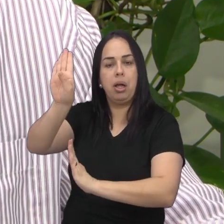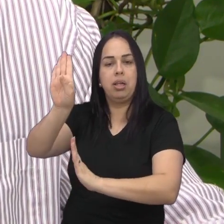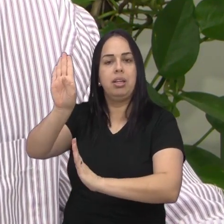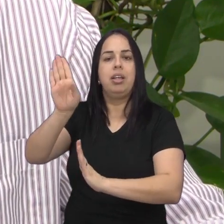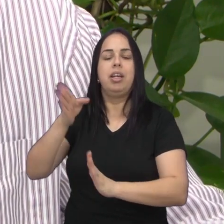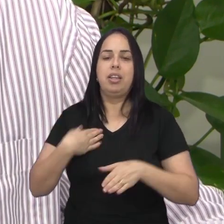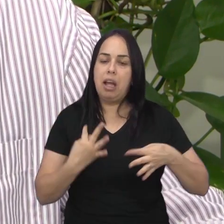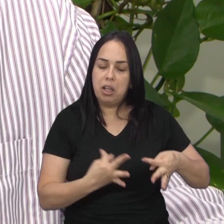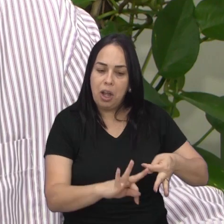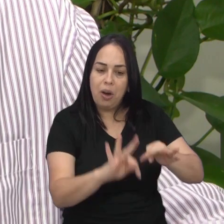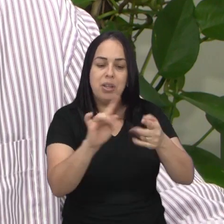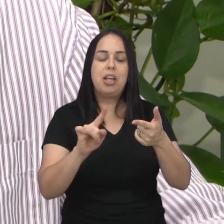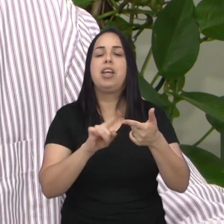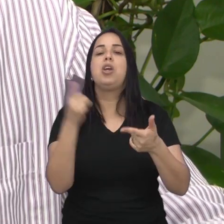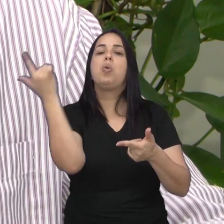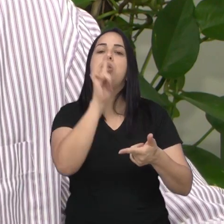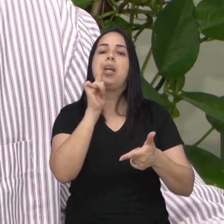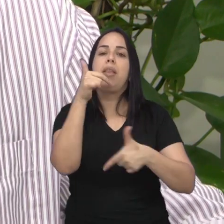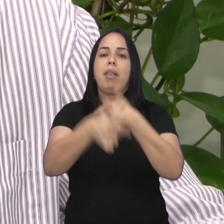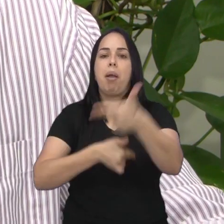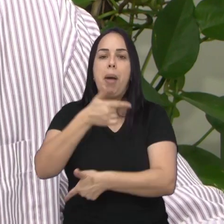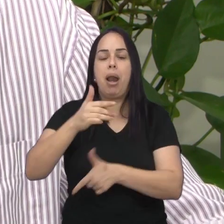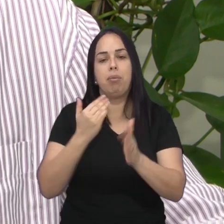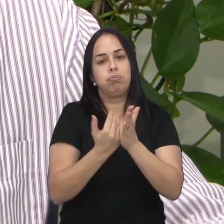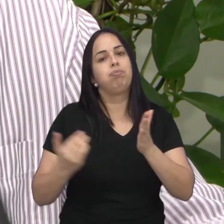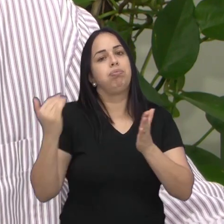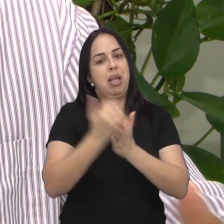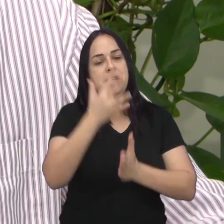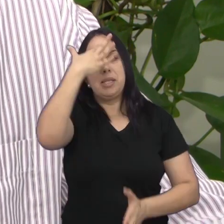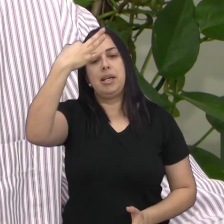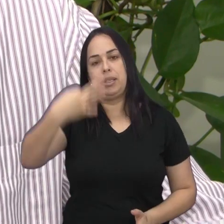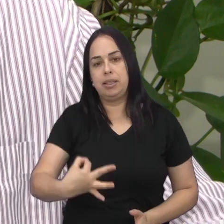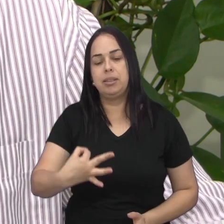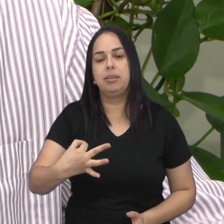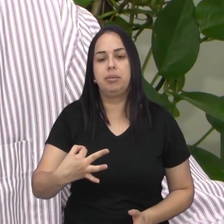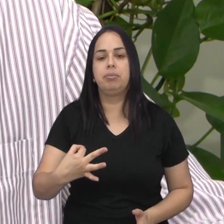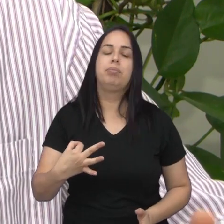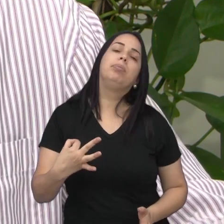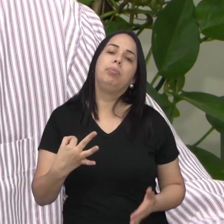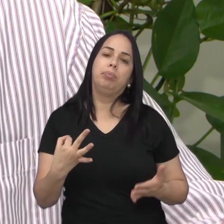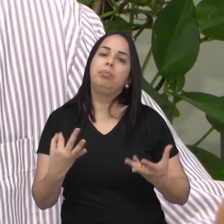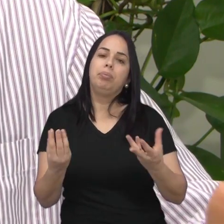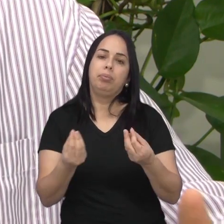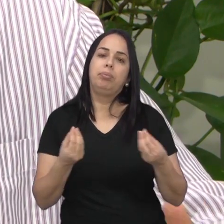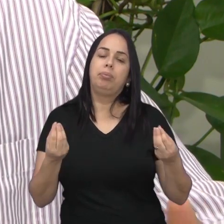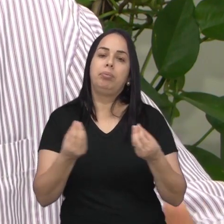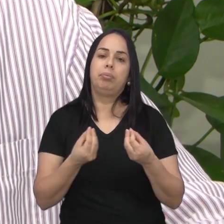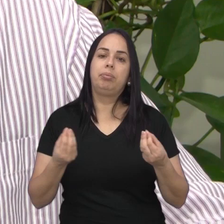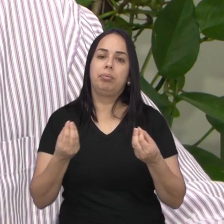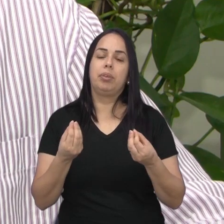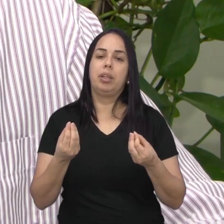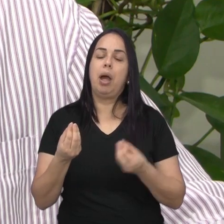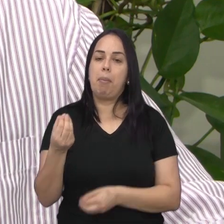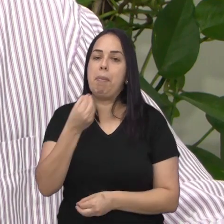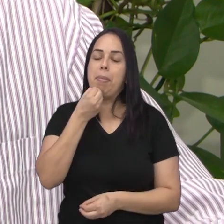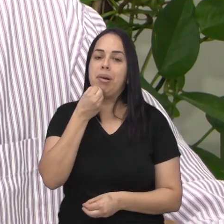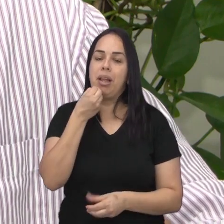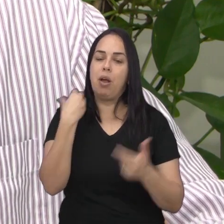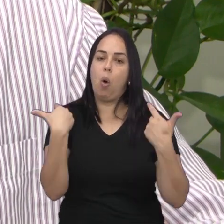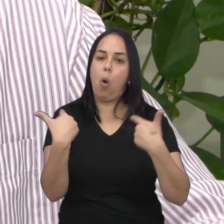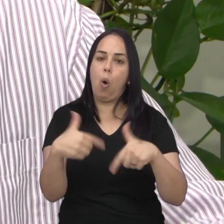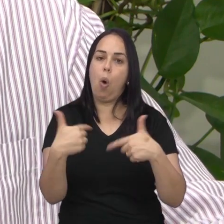ter mais tecnologia e gere mais emprego nessa área que, com certeza, vamos dizer assim, que é